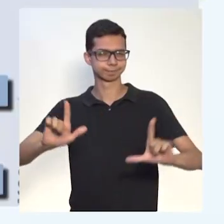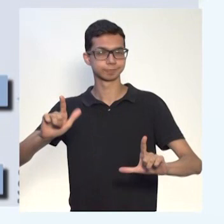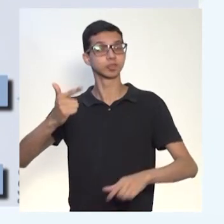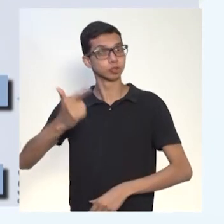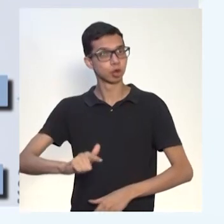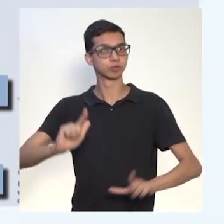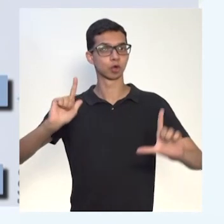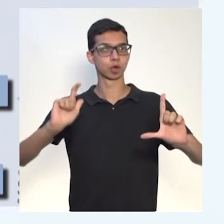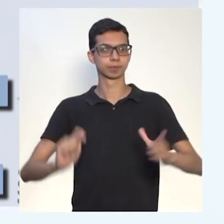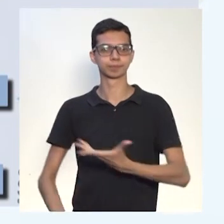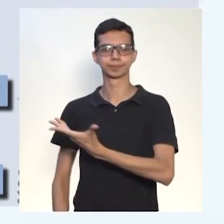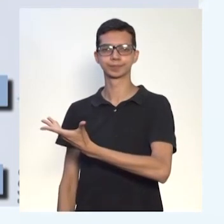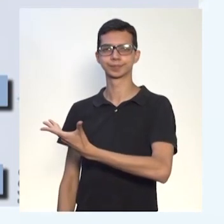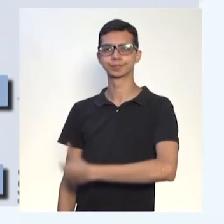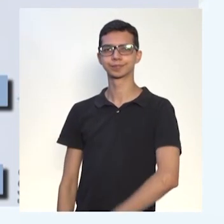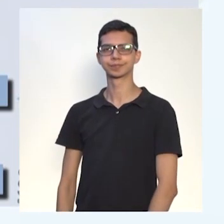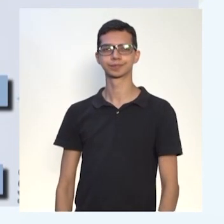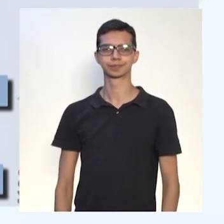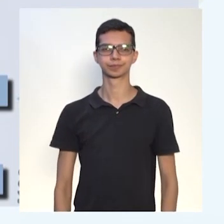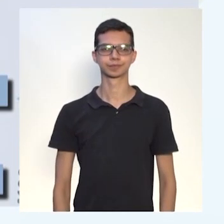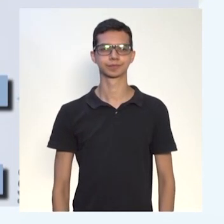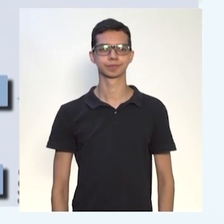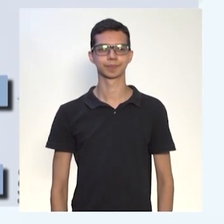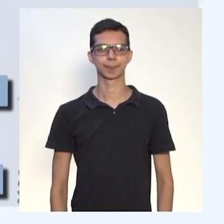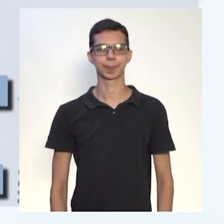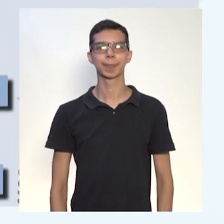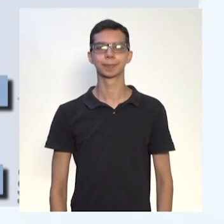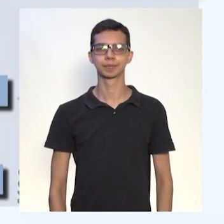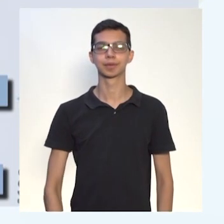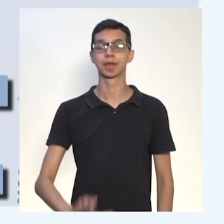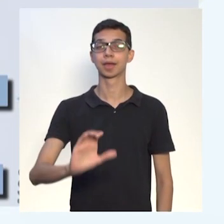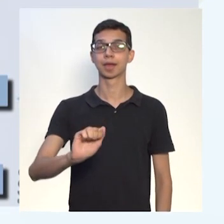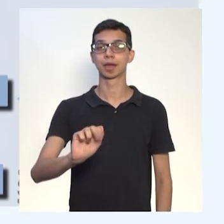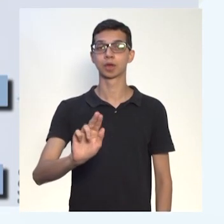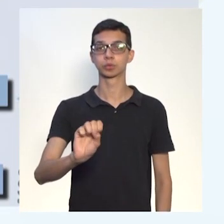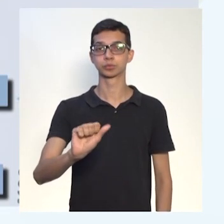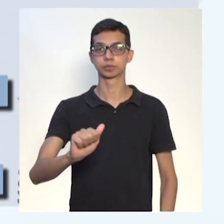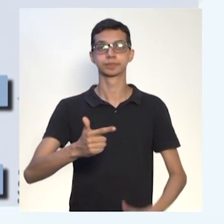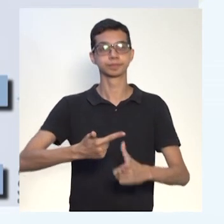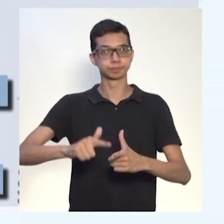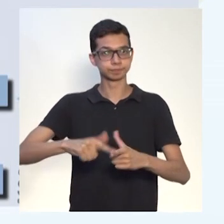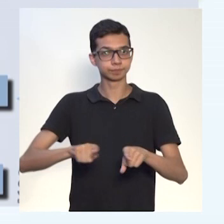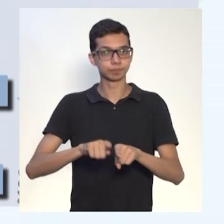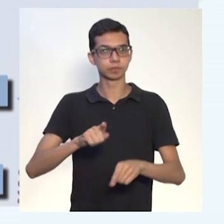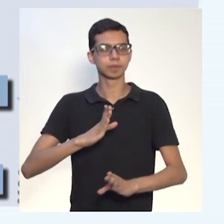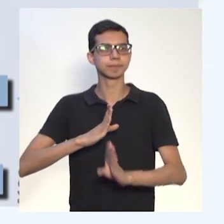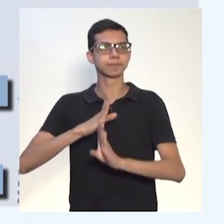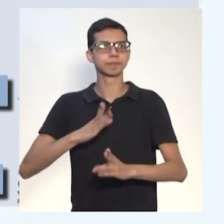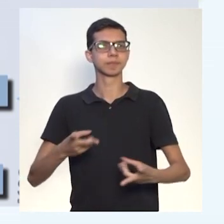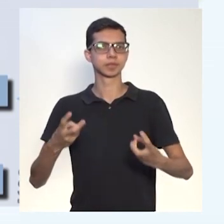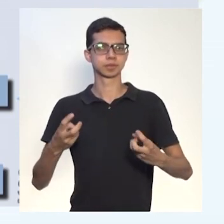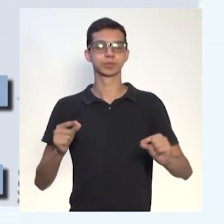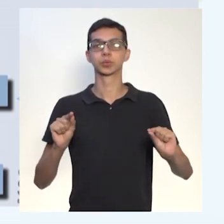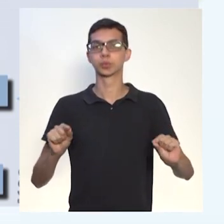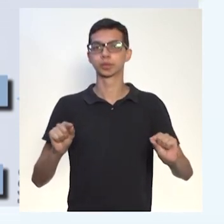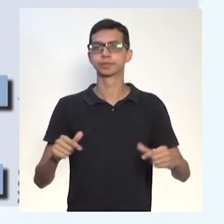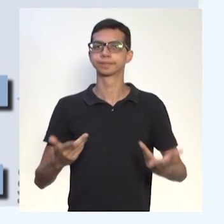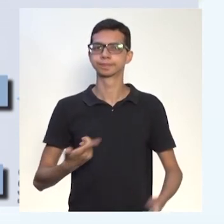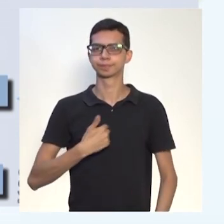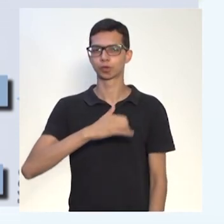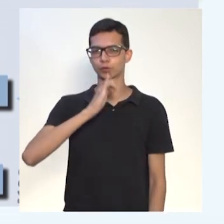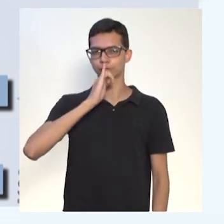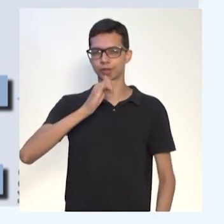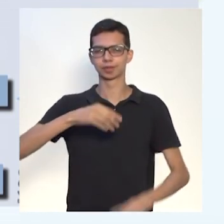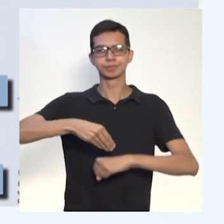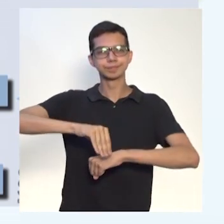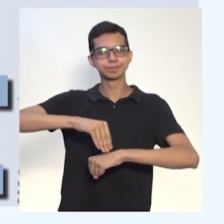novo. Quando eu coloco causas do problema, né? E aí eu identifico quais são essas causas, eu já deixei aqui algum charminho para vocês entenderem, que é